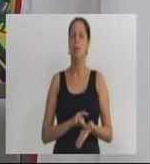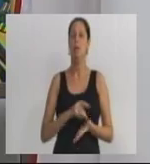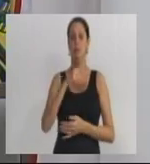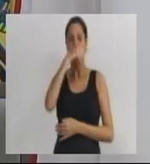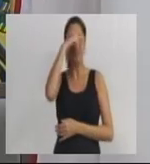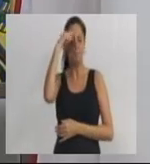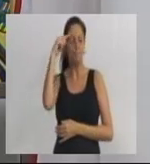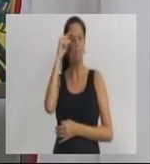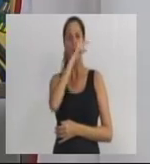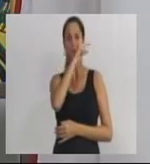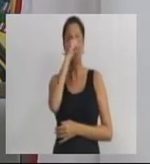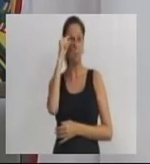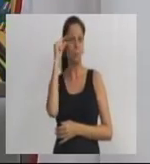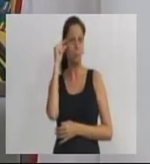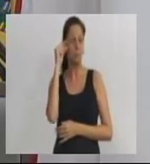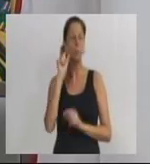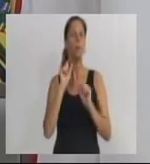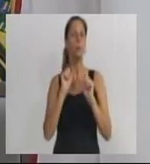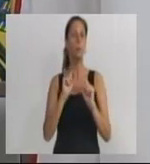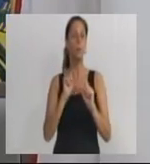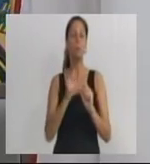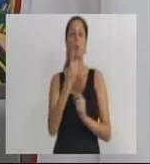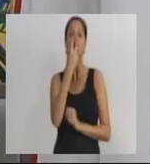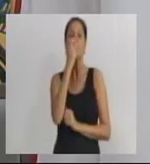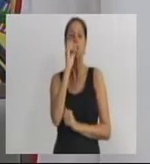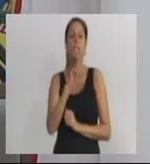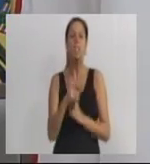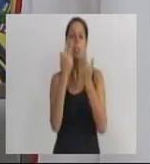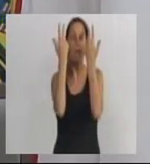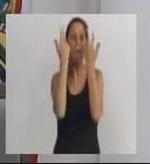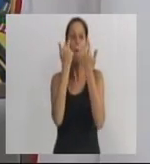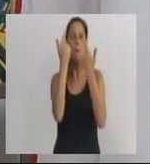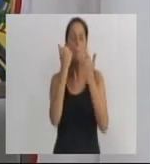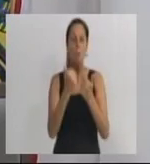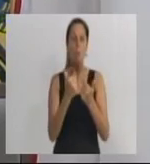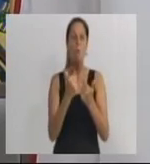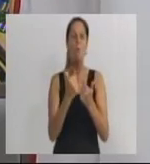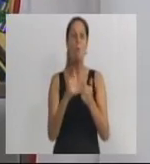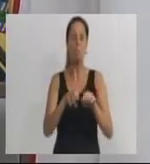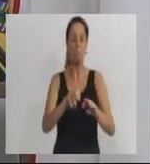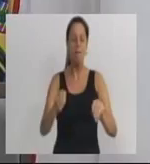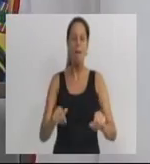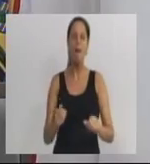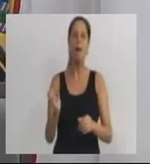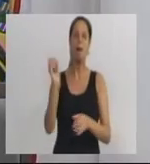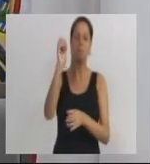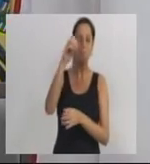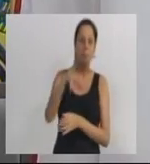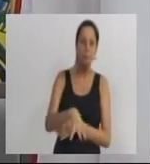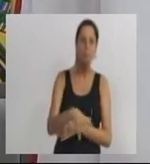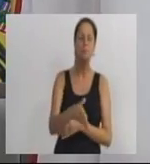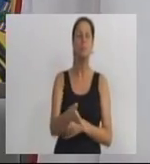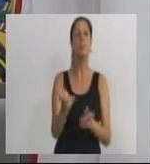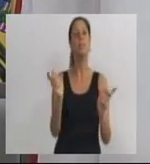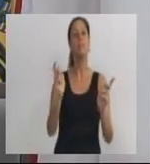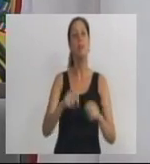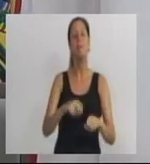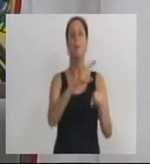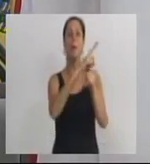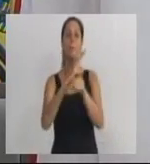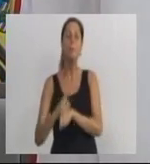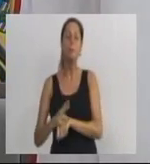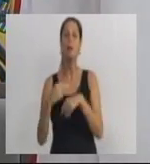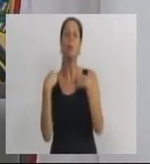Antônio, no lixo comum, muita coisa que tem valor e que poderia servir não só